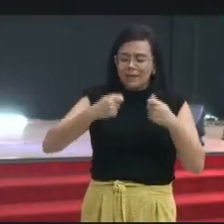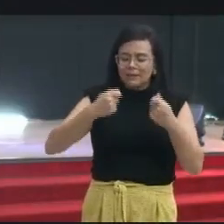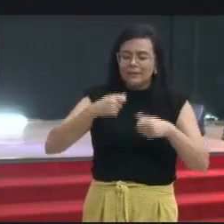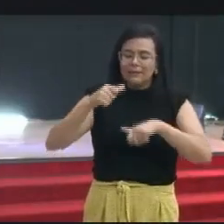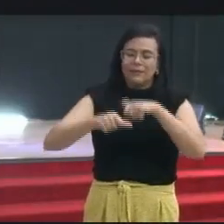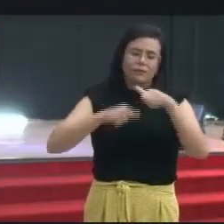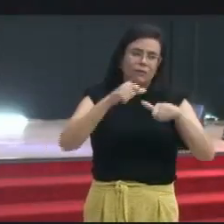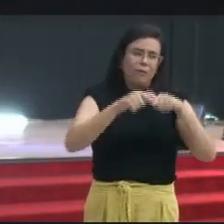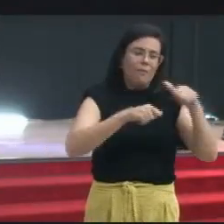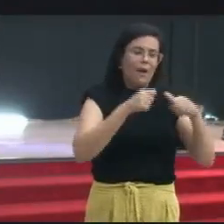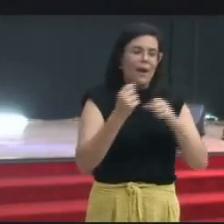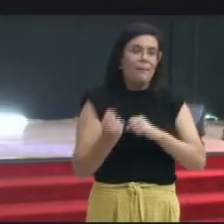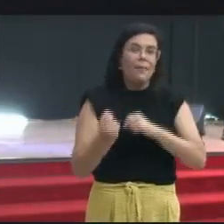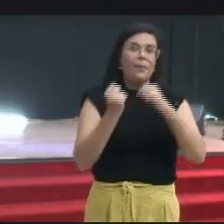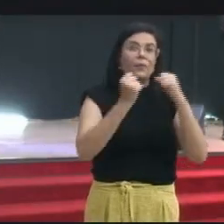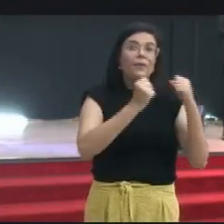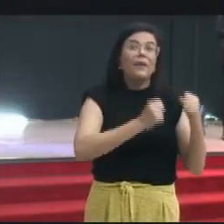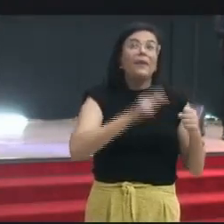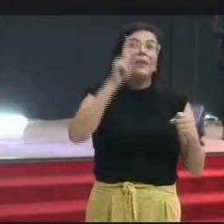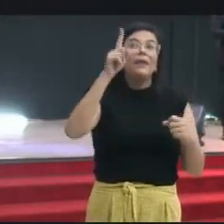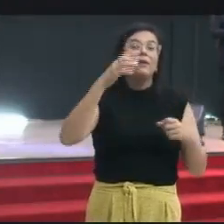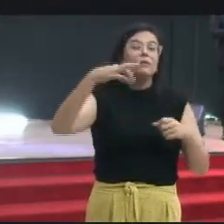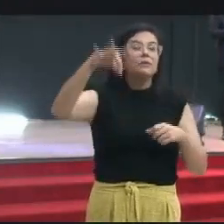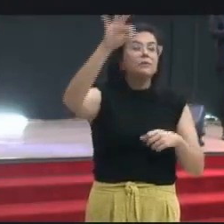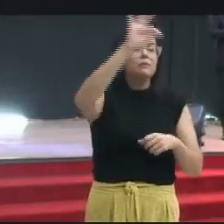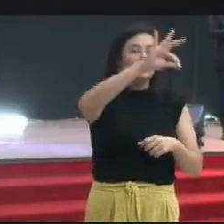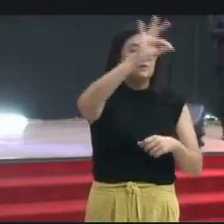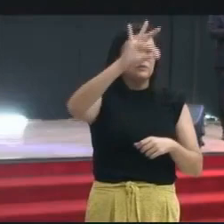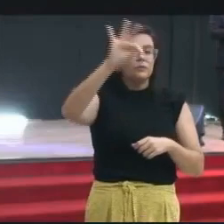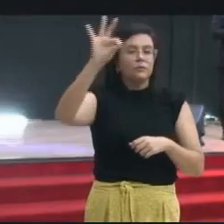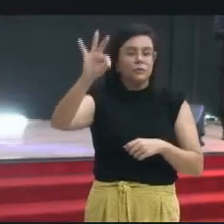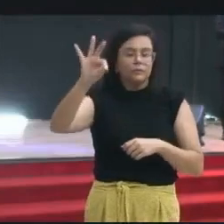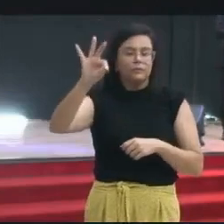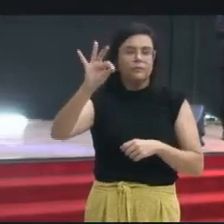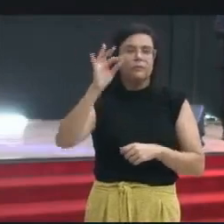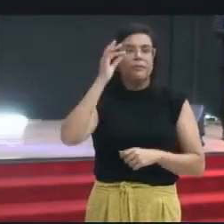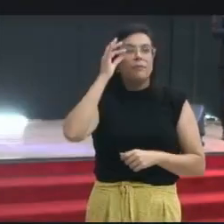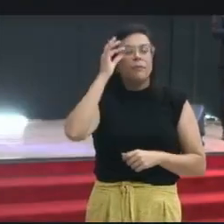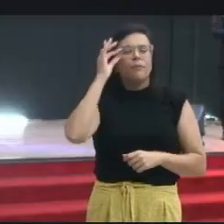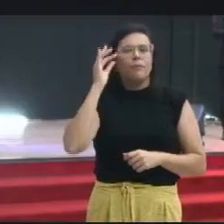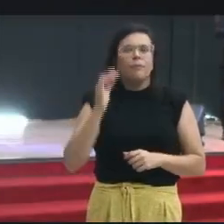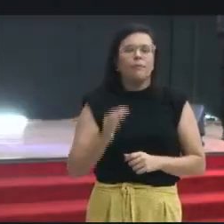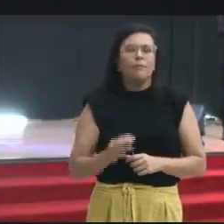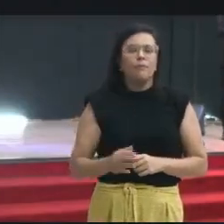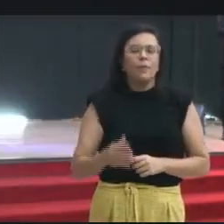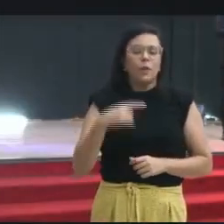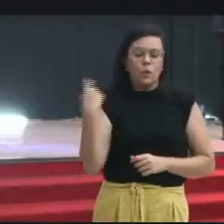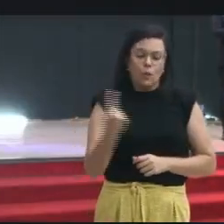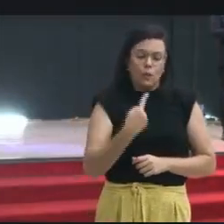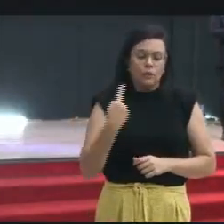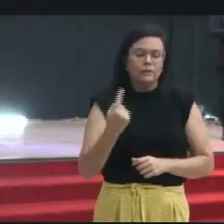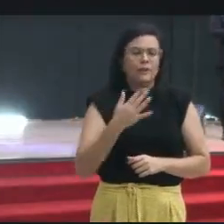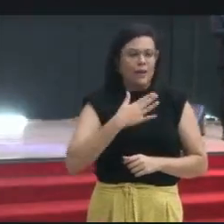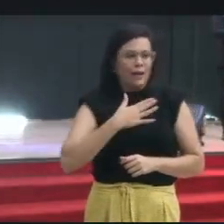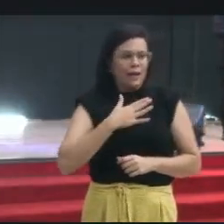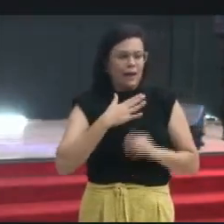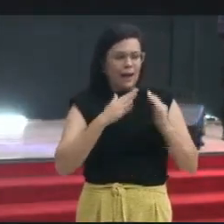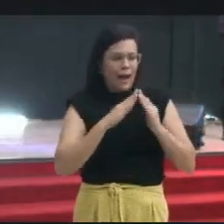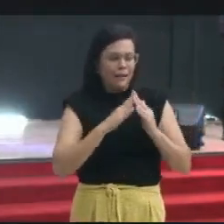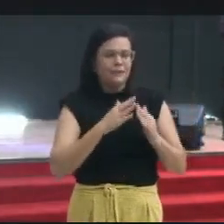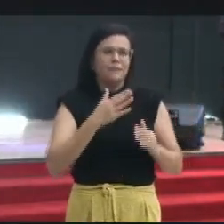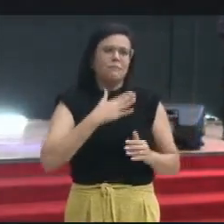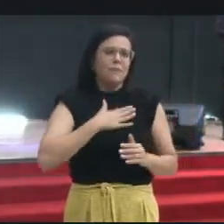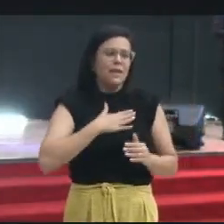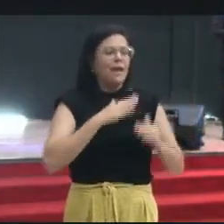do Espírito Santo de Deus. Como filhos de Deus, minha casa, nossa casa, deve ser um lugar